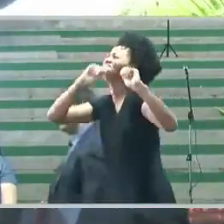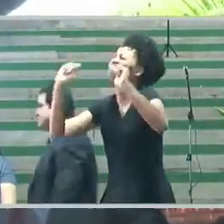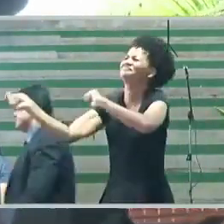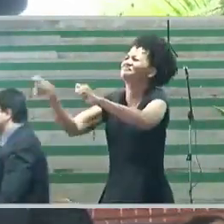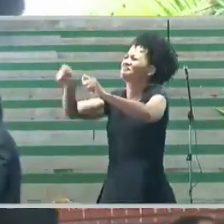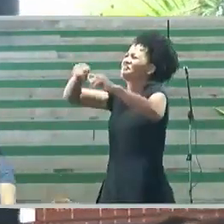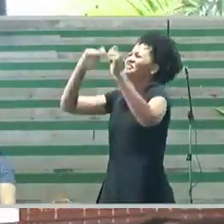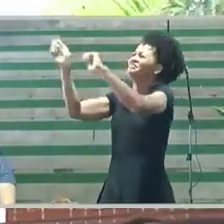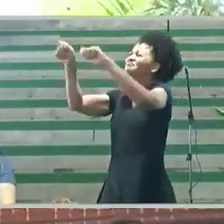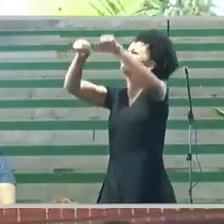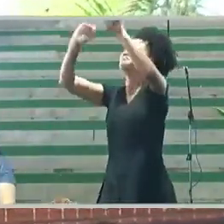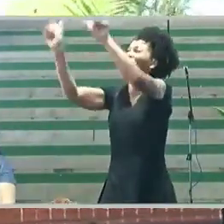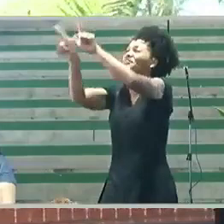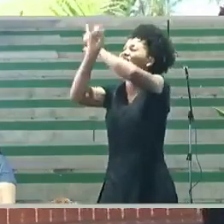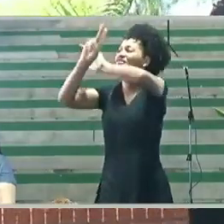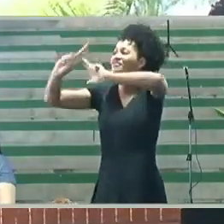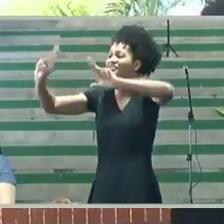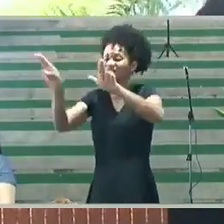Aleluia.